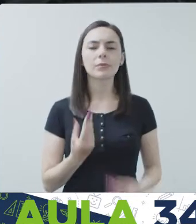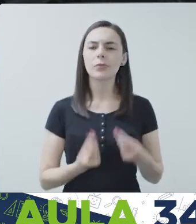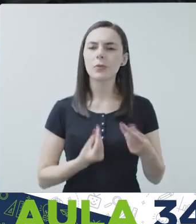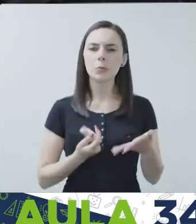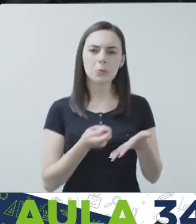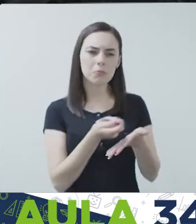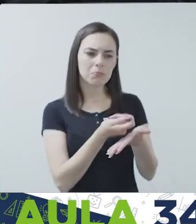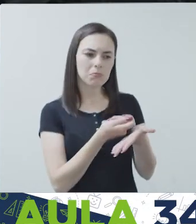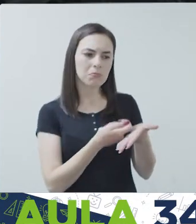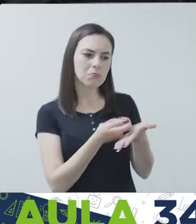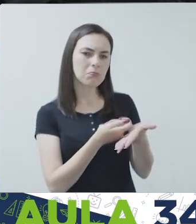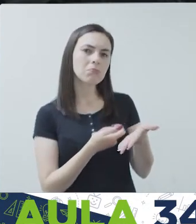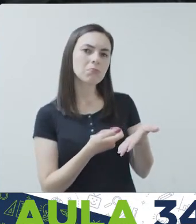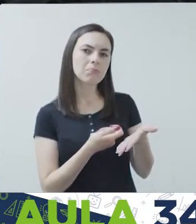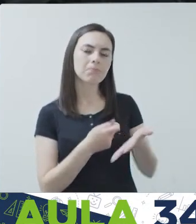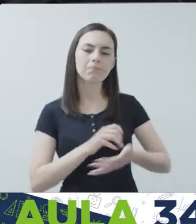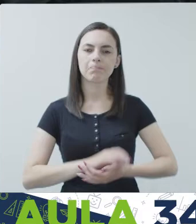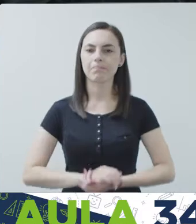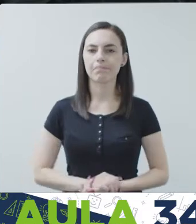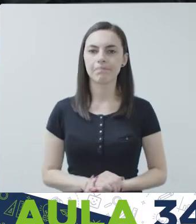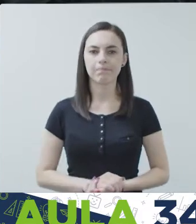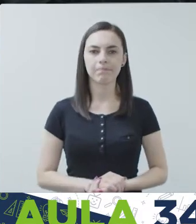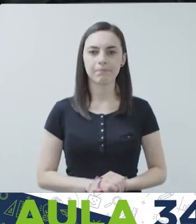esse traçado?